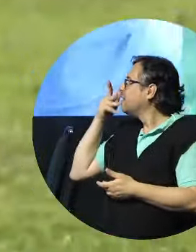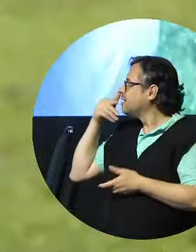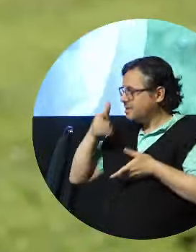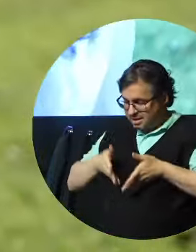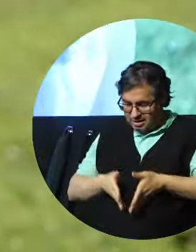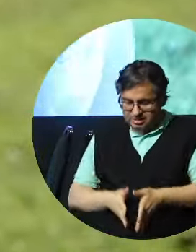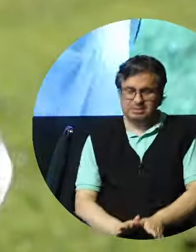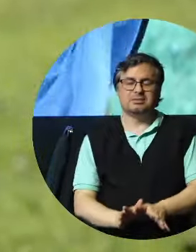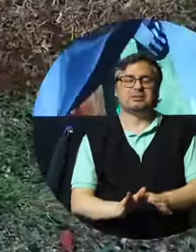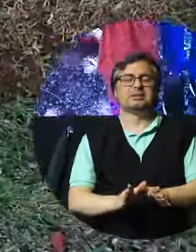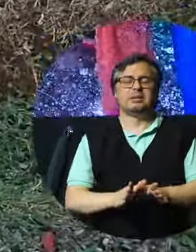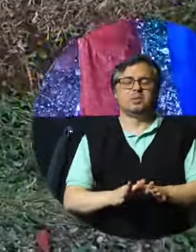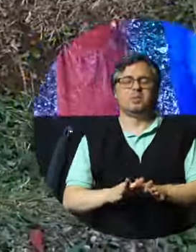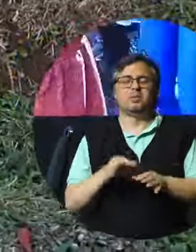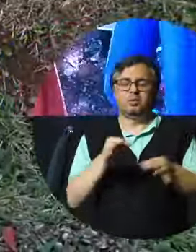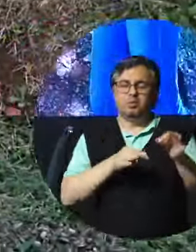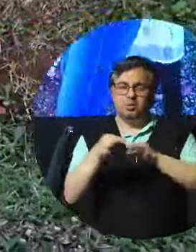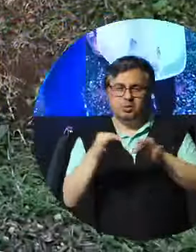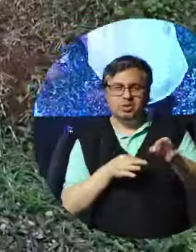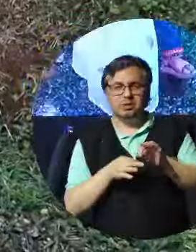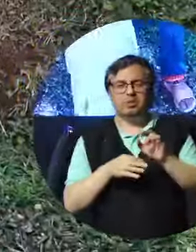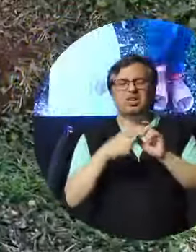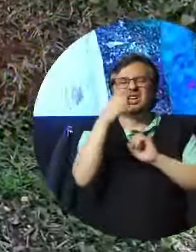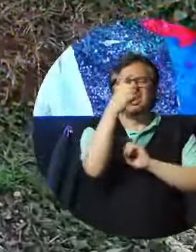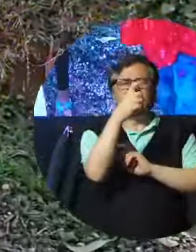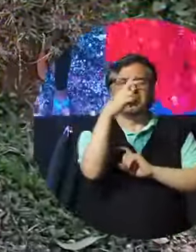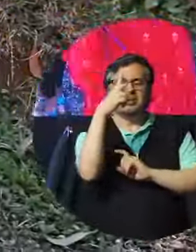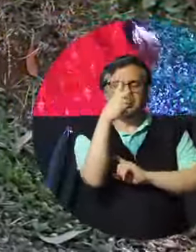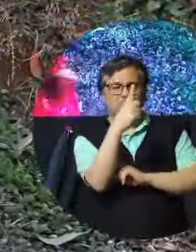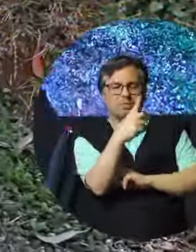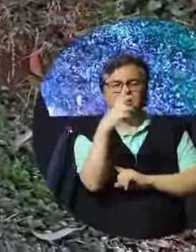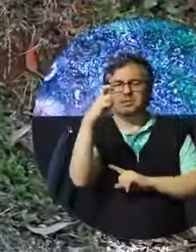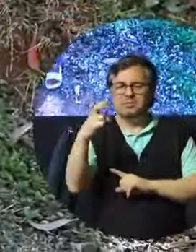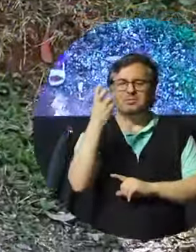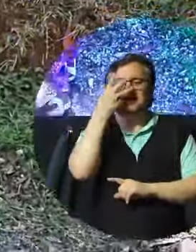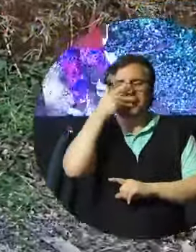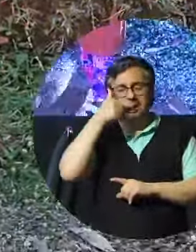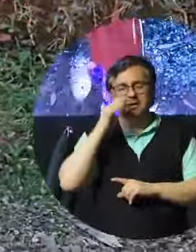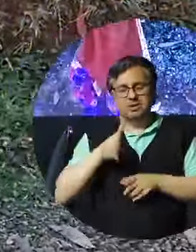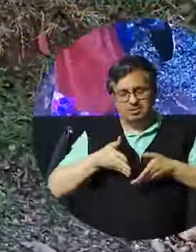foram 15 bebês que nasceram na Vila Minha Pátria.